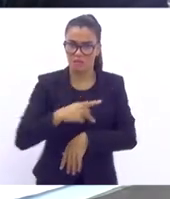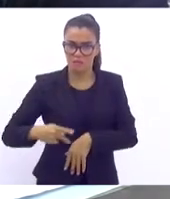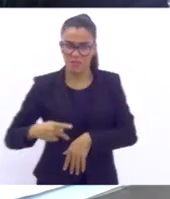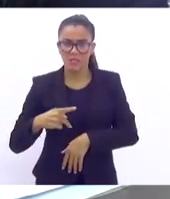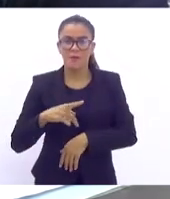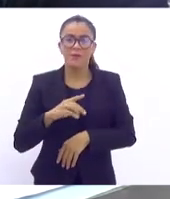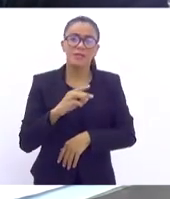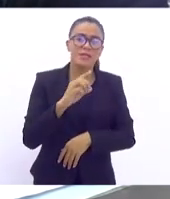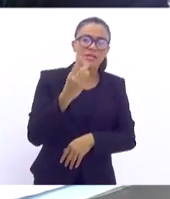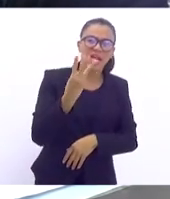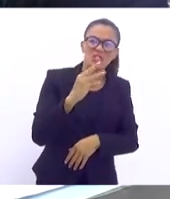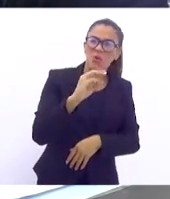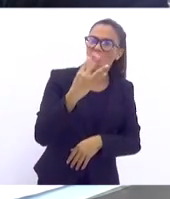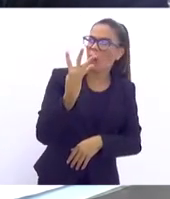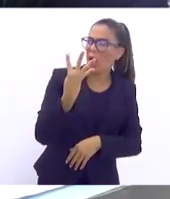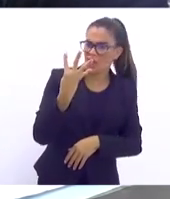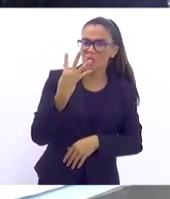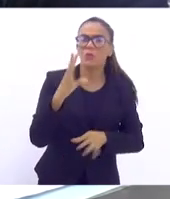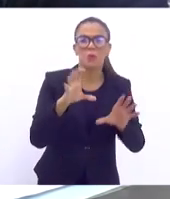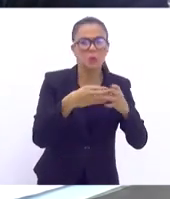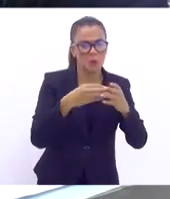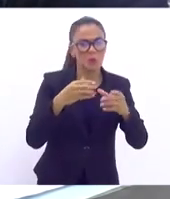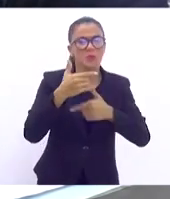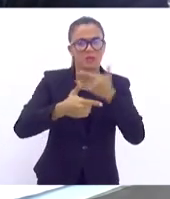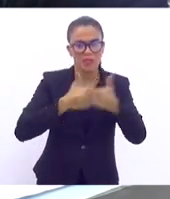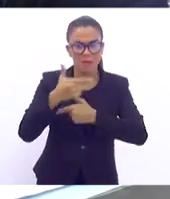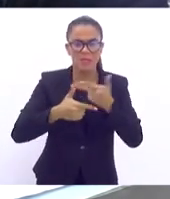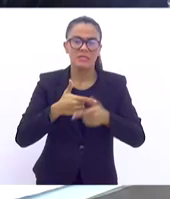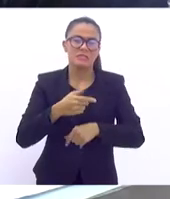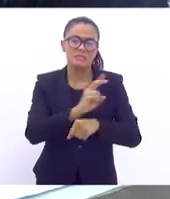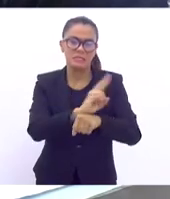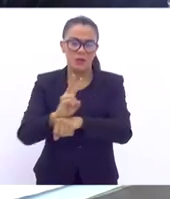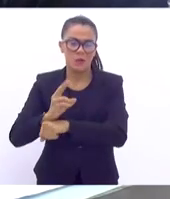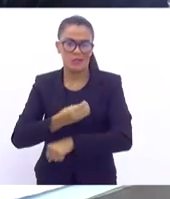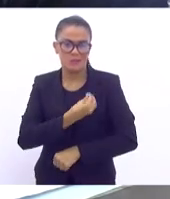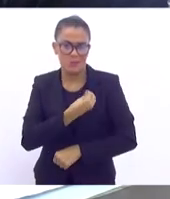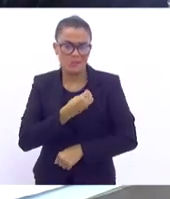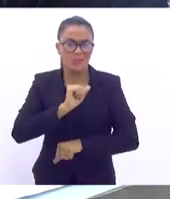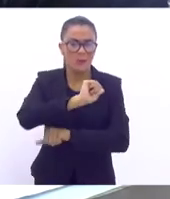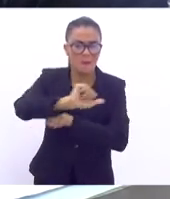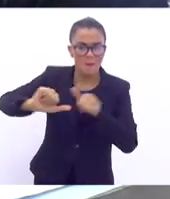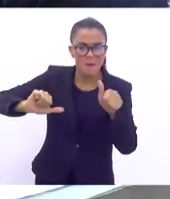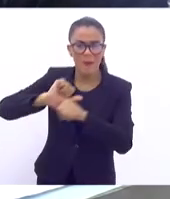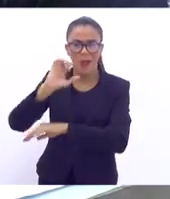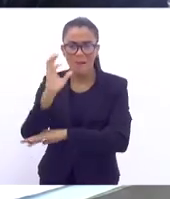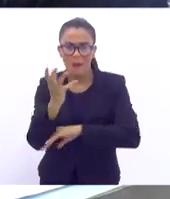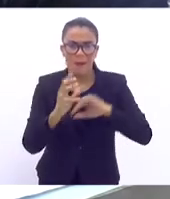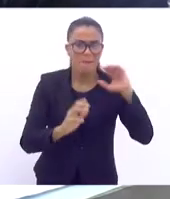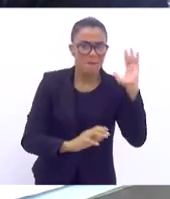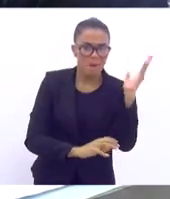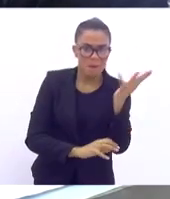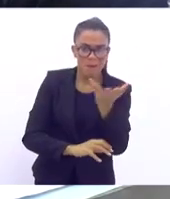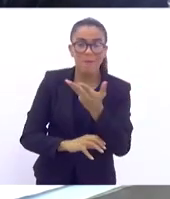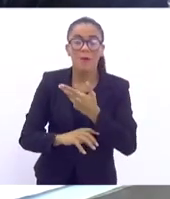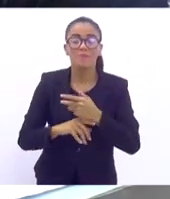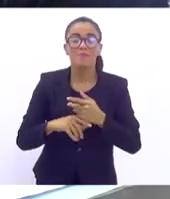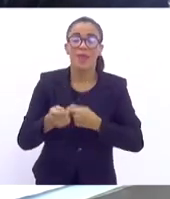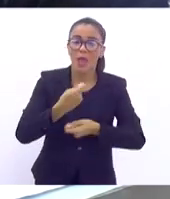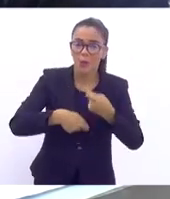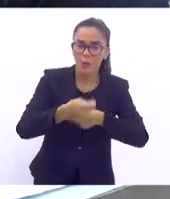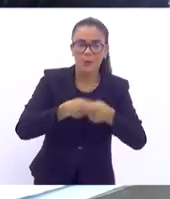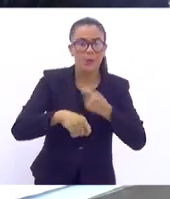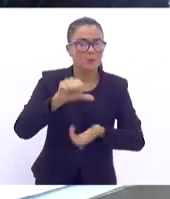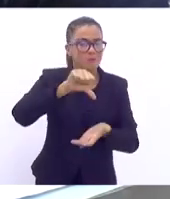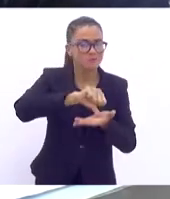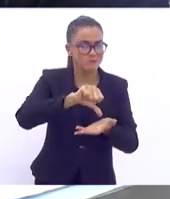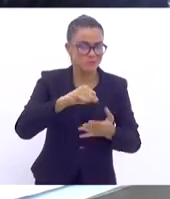quatro frente dentre elas à frente em defesa do programa segurança presente da revitalização retomada do desenvolvimento econômico do centro da